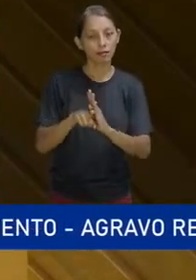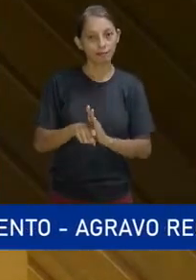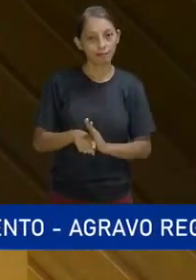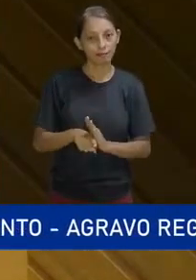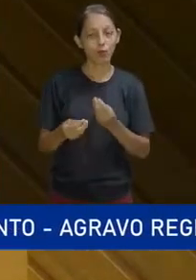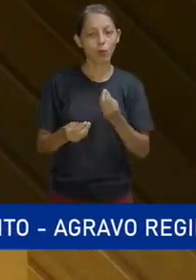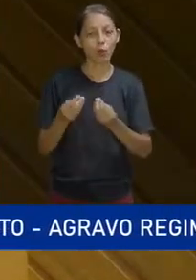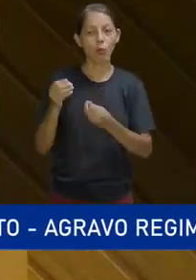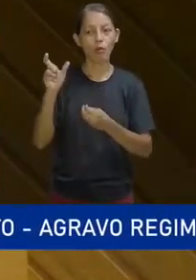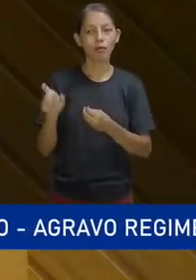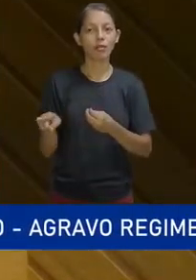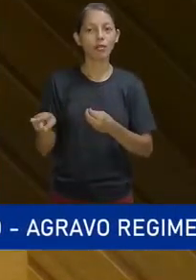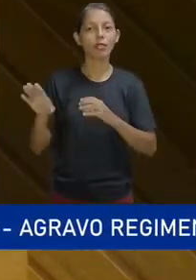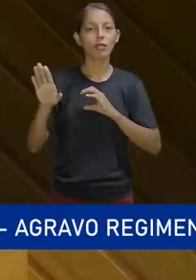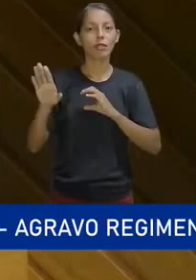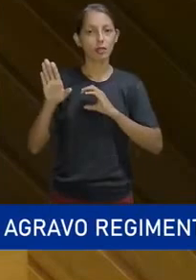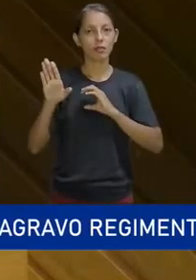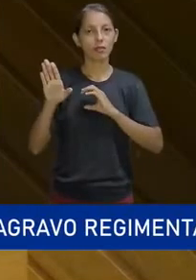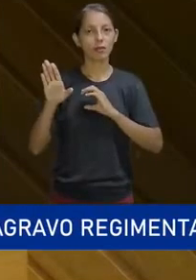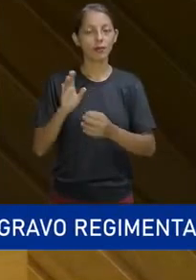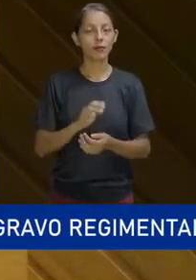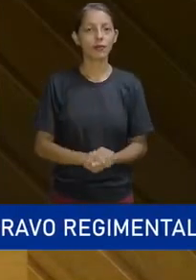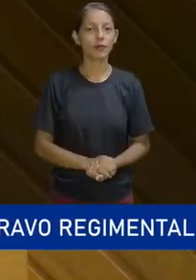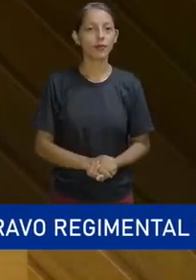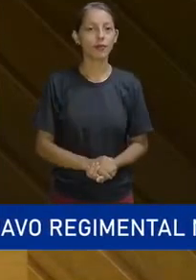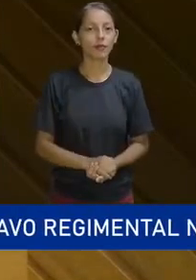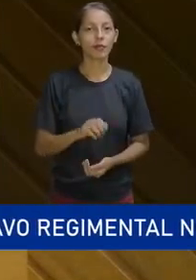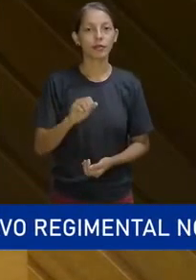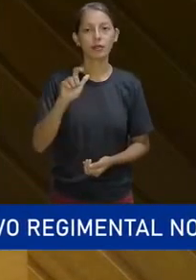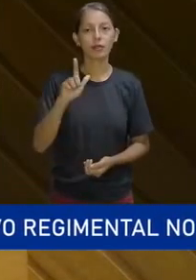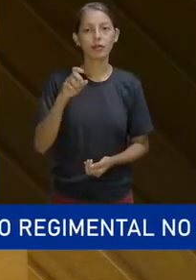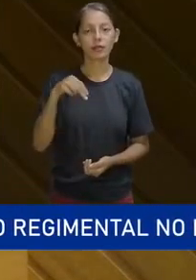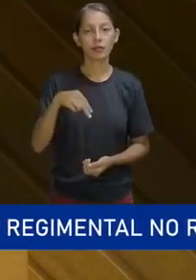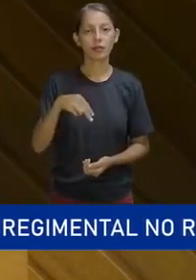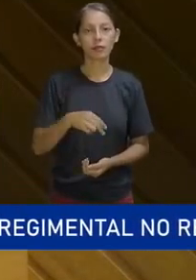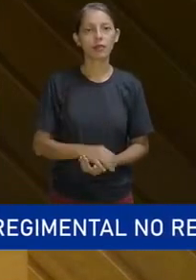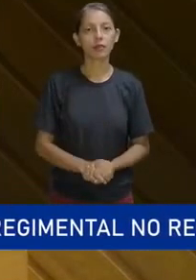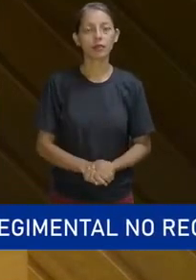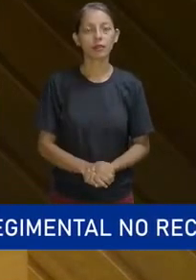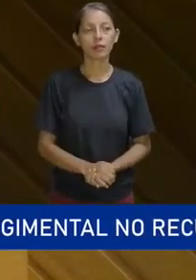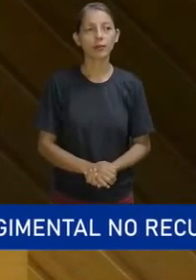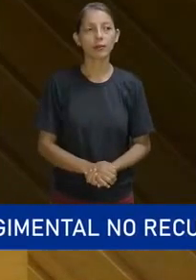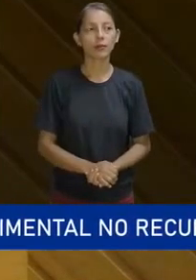a situação do Alan Patrick.